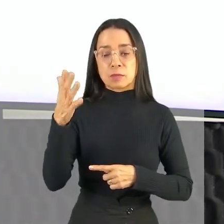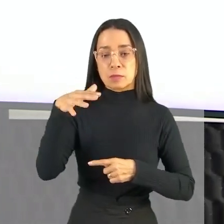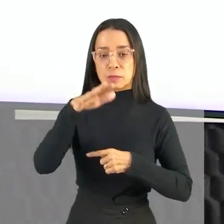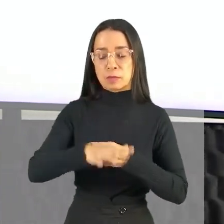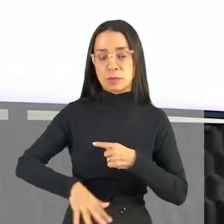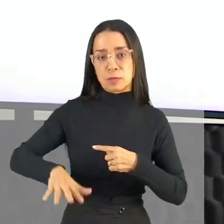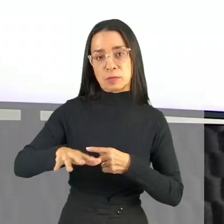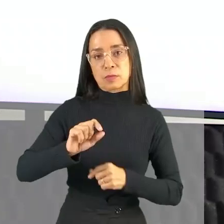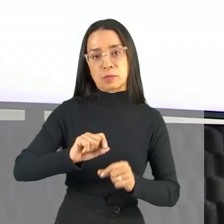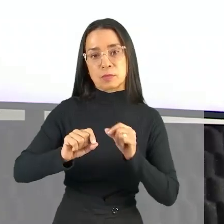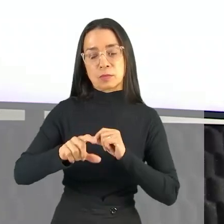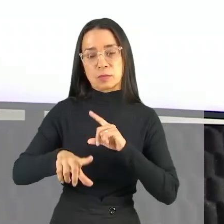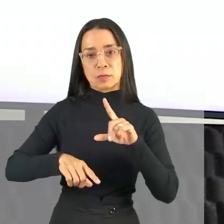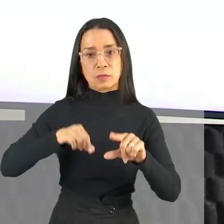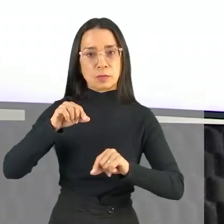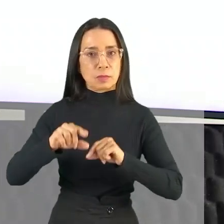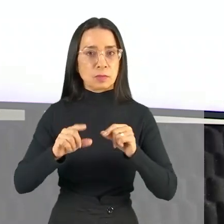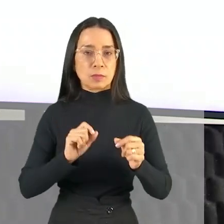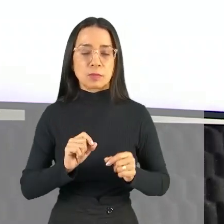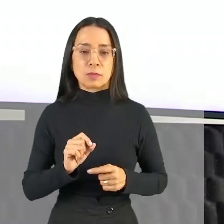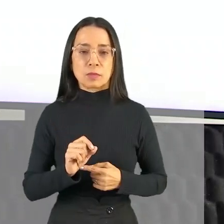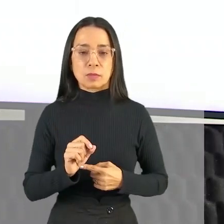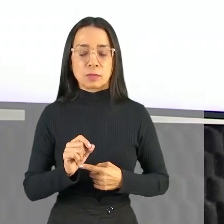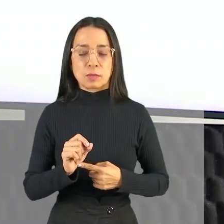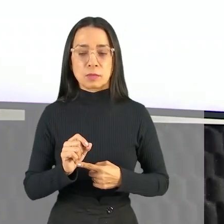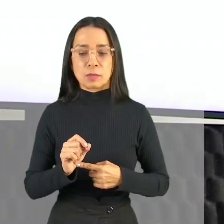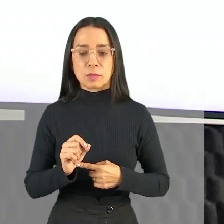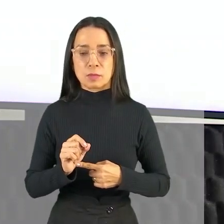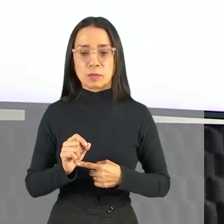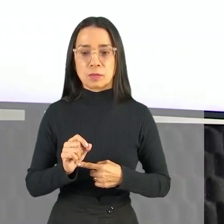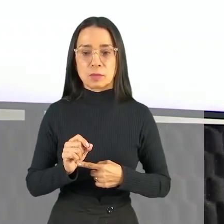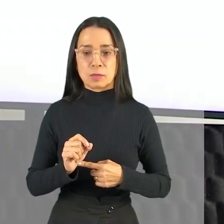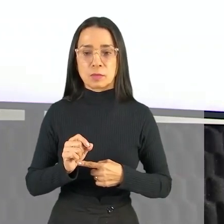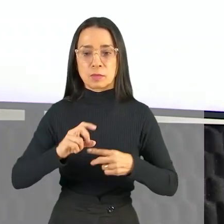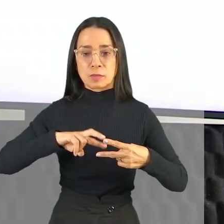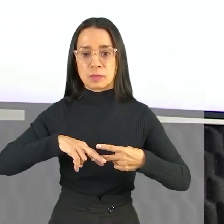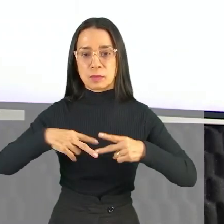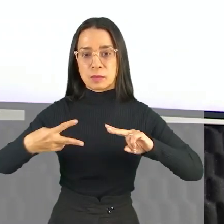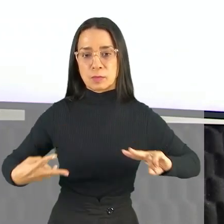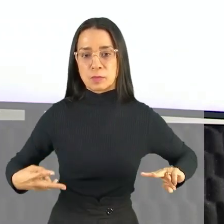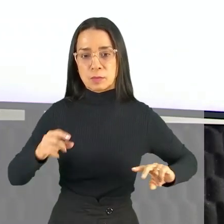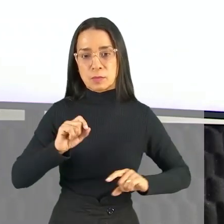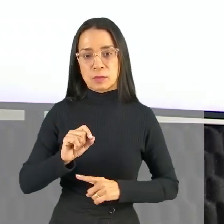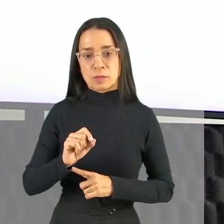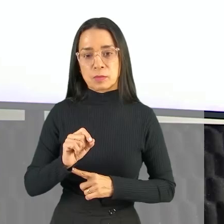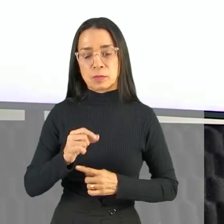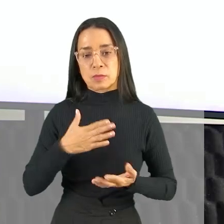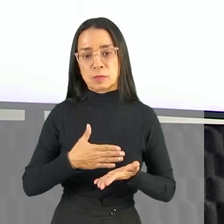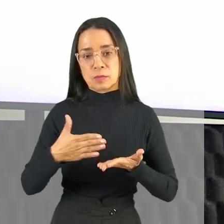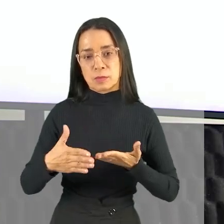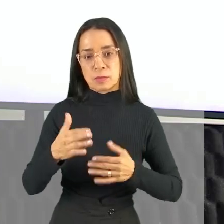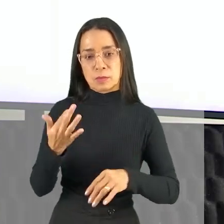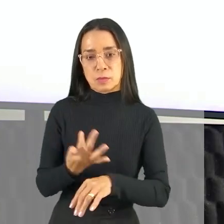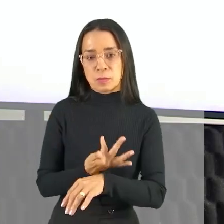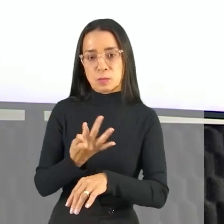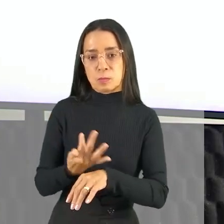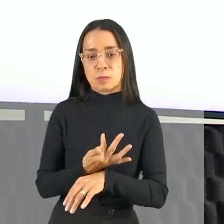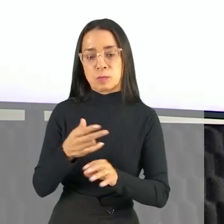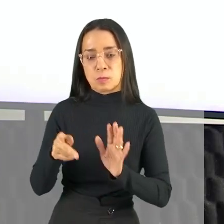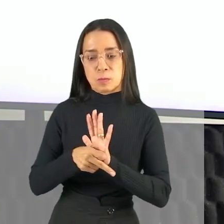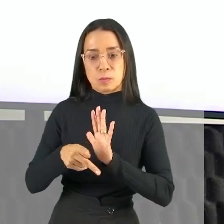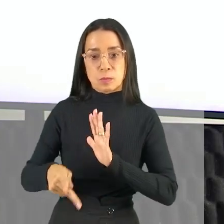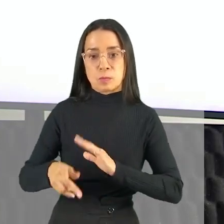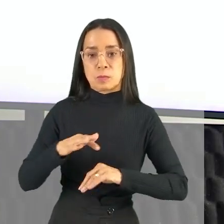ambiental que selecionou a genética, né, a partir da resistência a ela